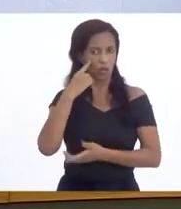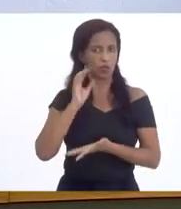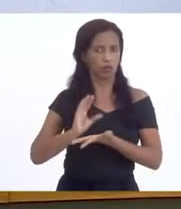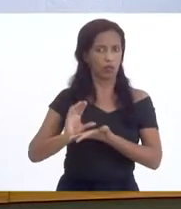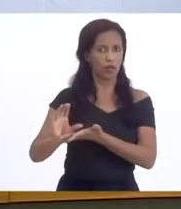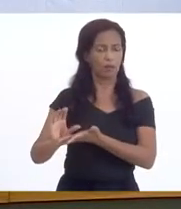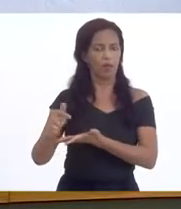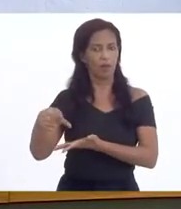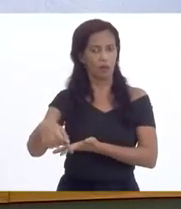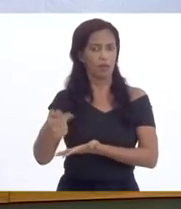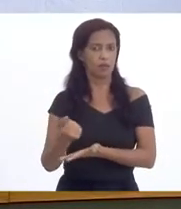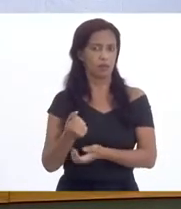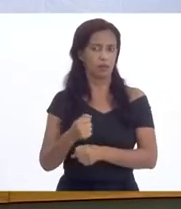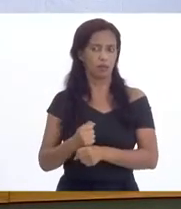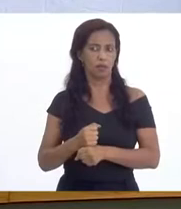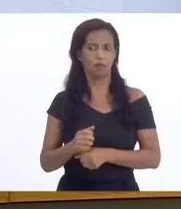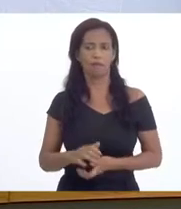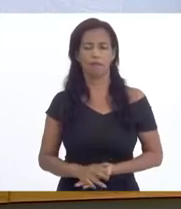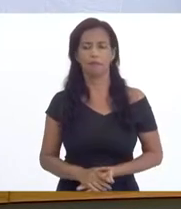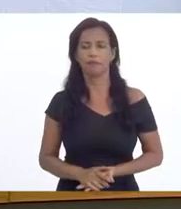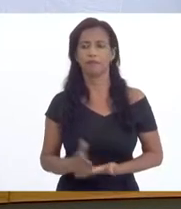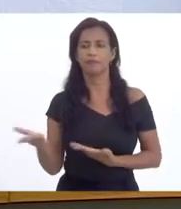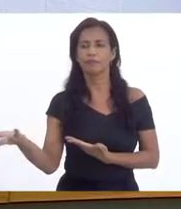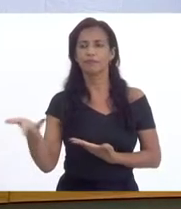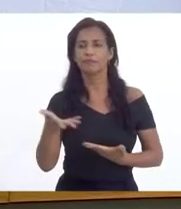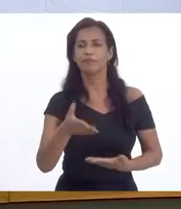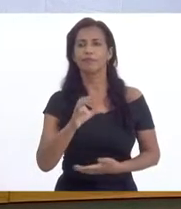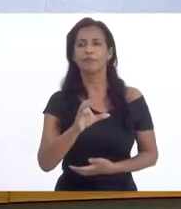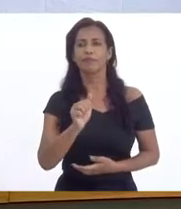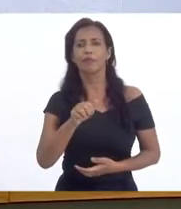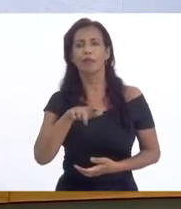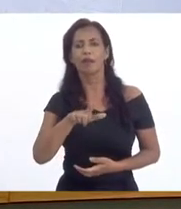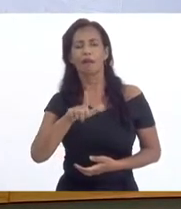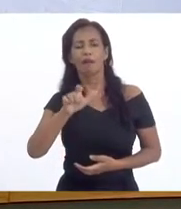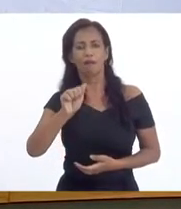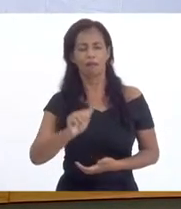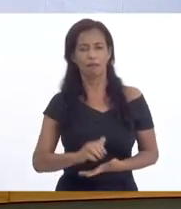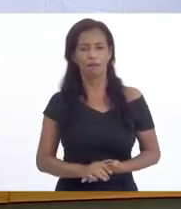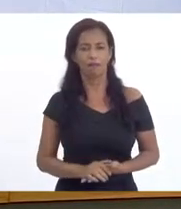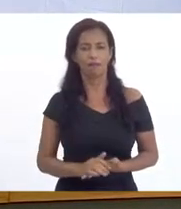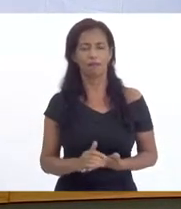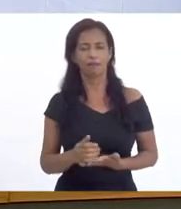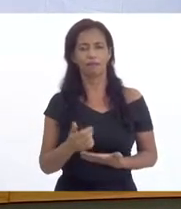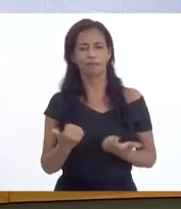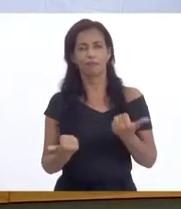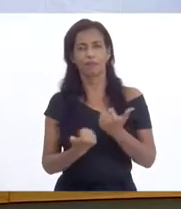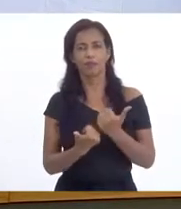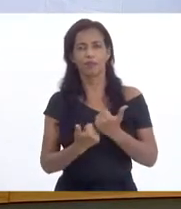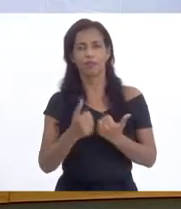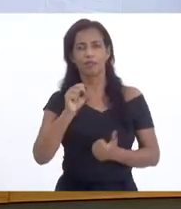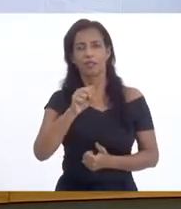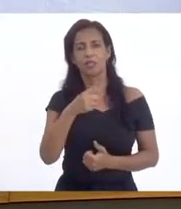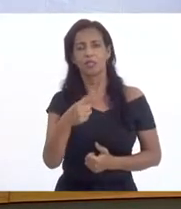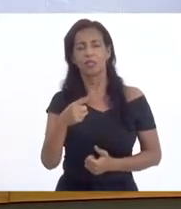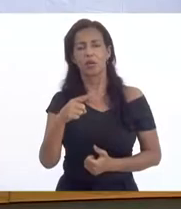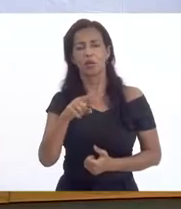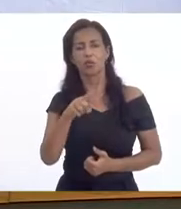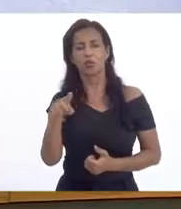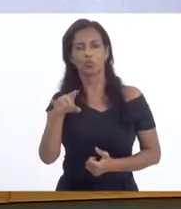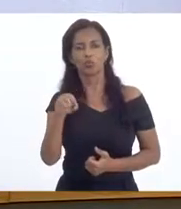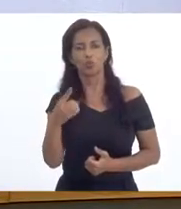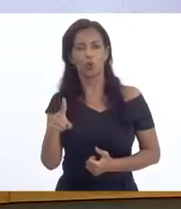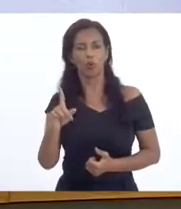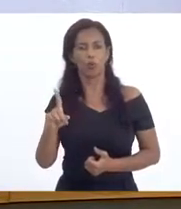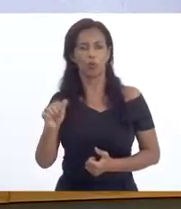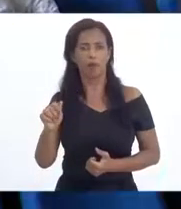encaminhamento ainda esse ano aqui. Eu queria convidar a Carla Capucci, vice-prefeita de São João da Barra, por favor.